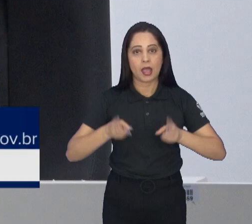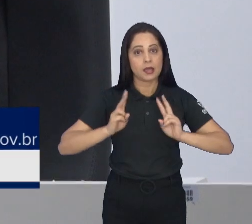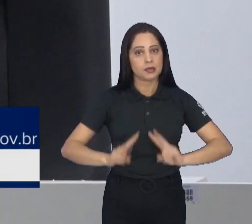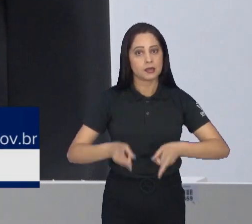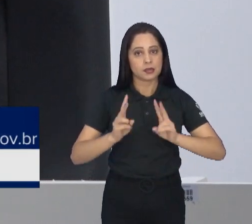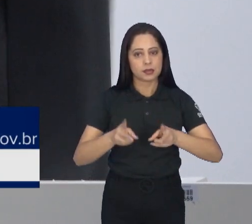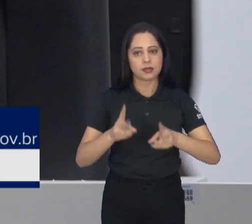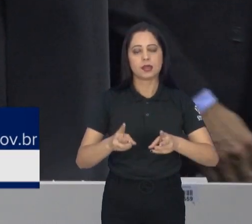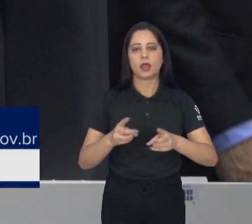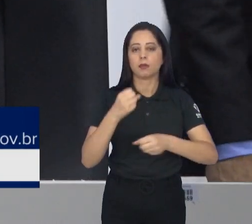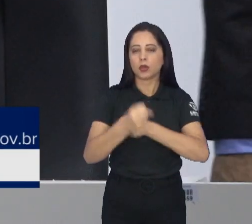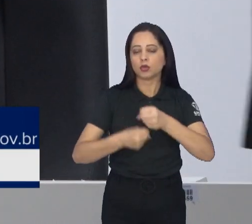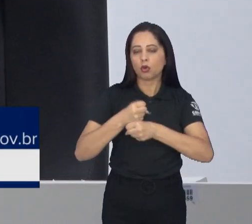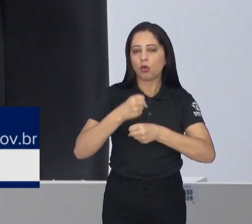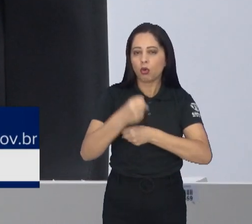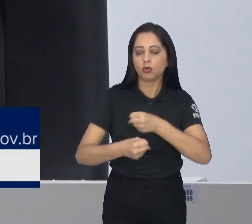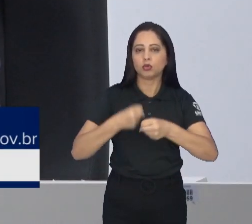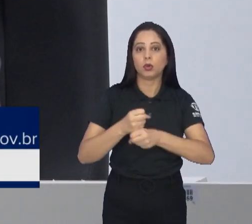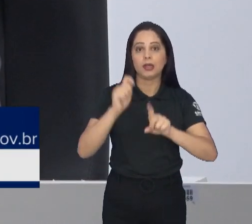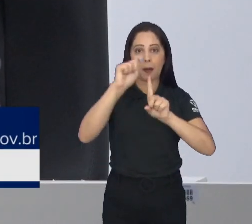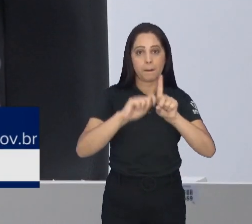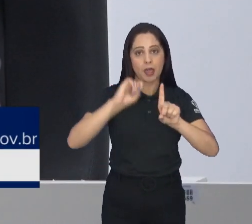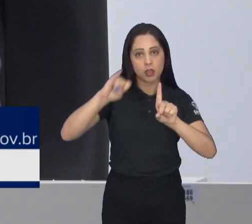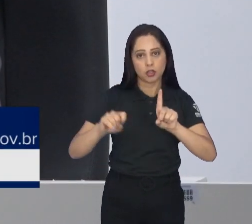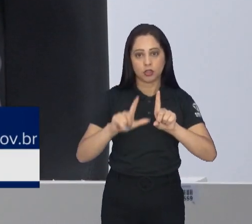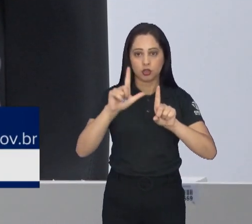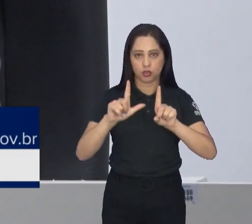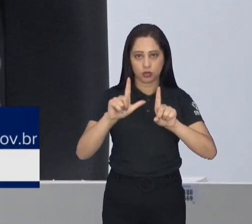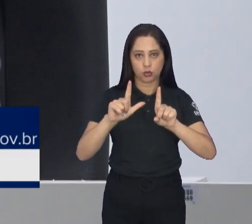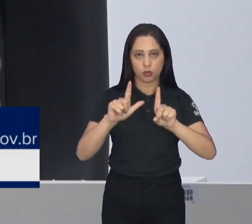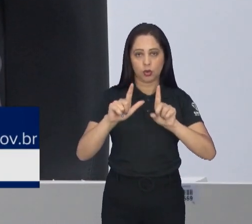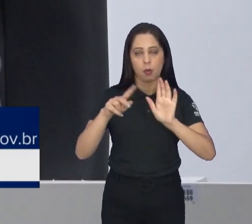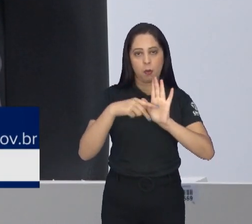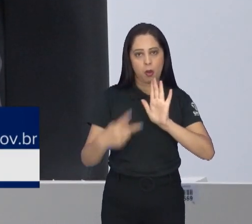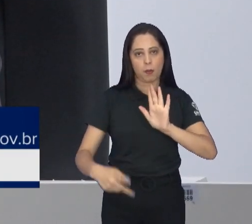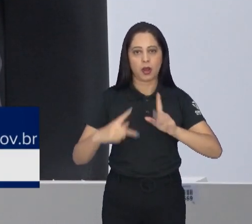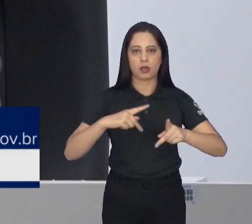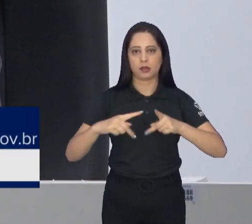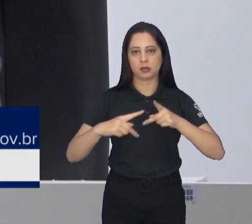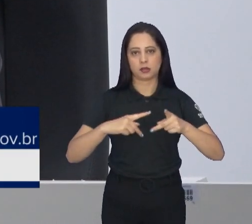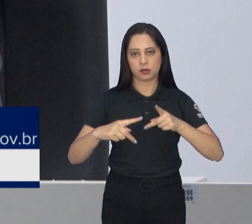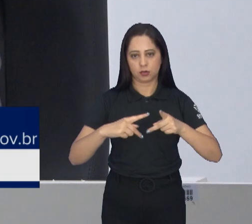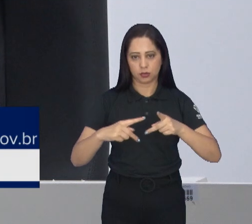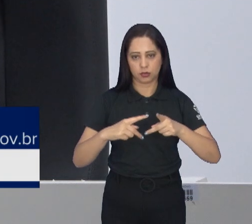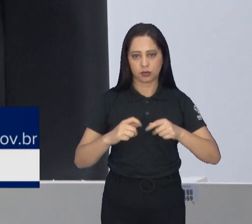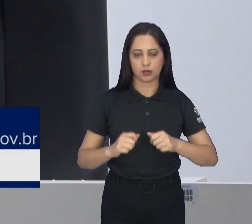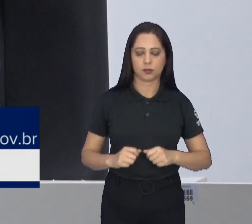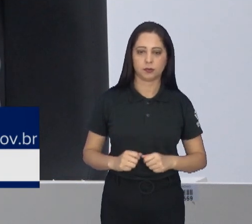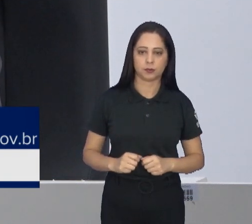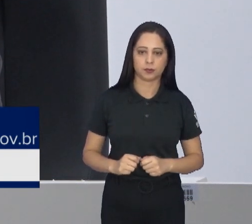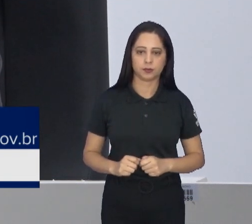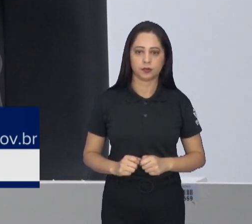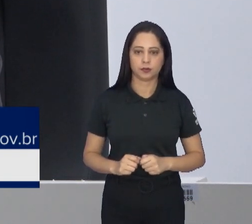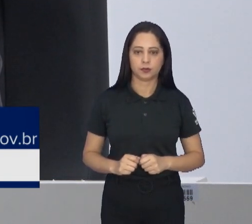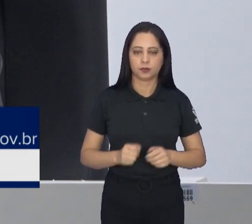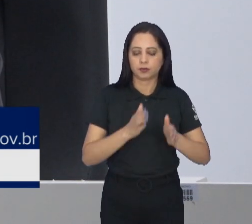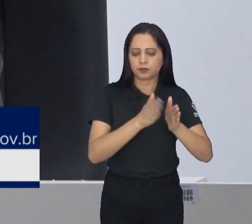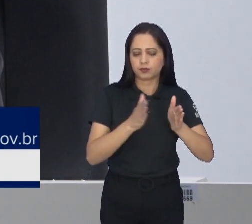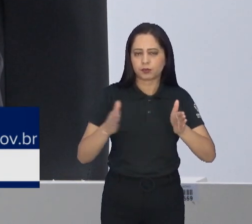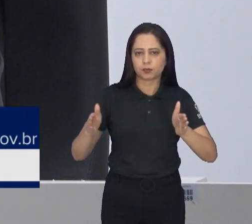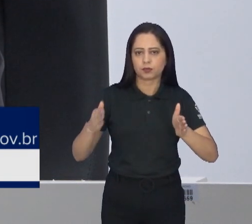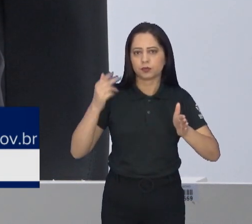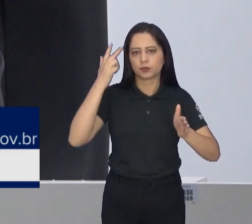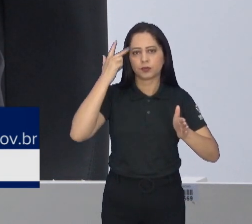celebrado anualmente no mês de julho, no município de São José dos Campos, São Paulo. Rito